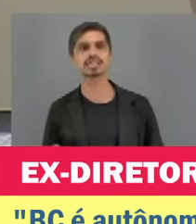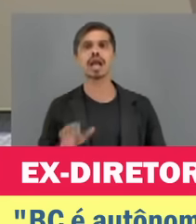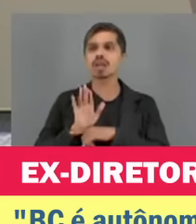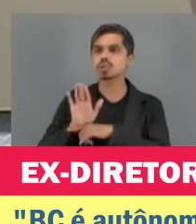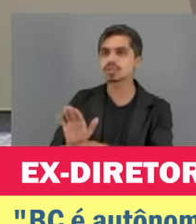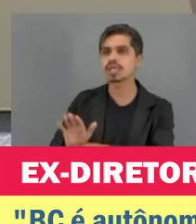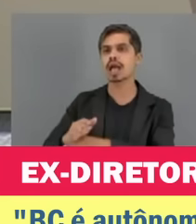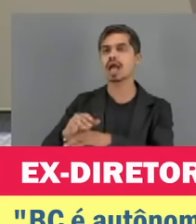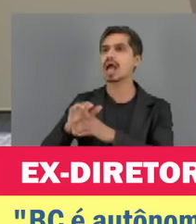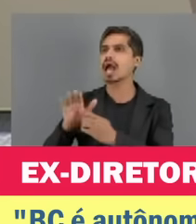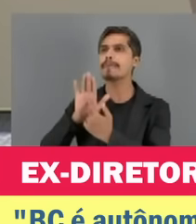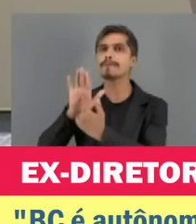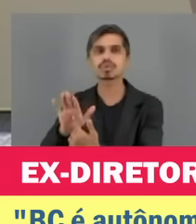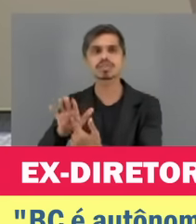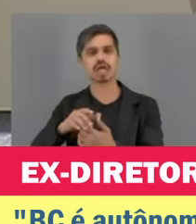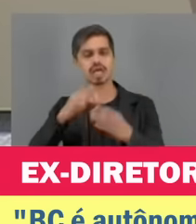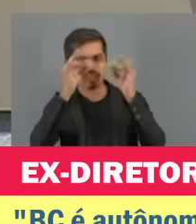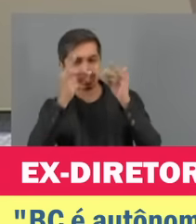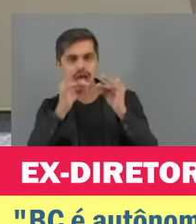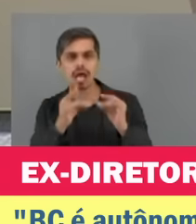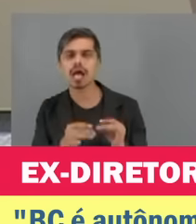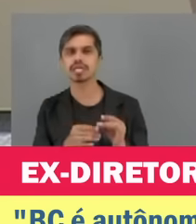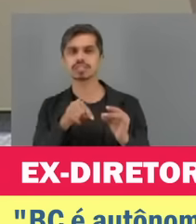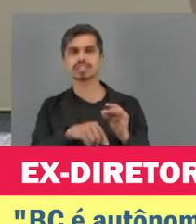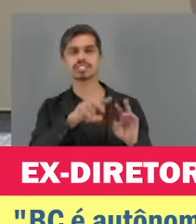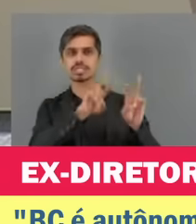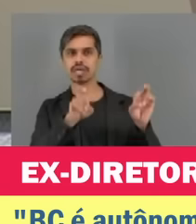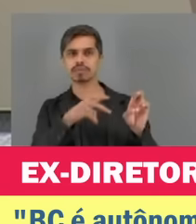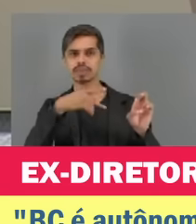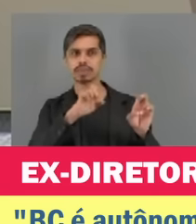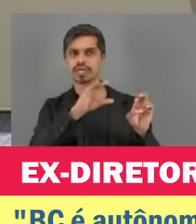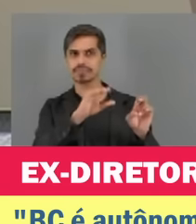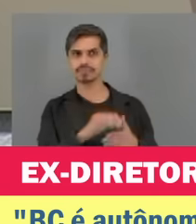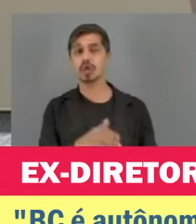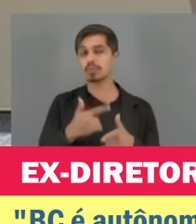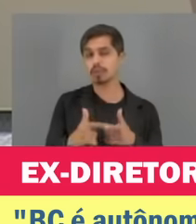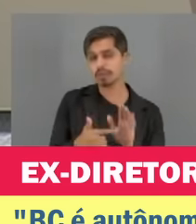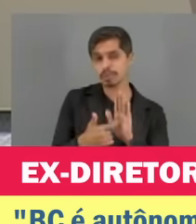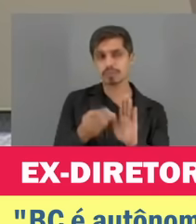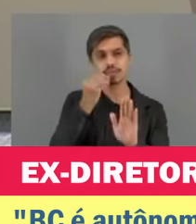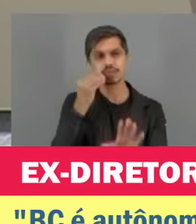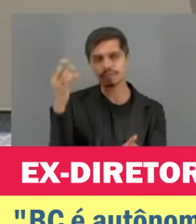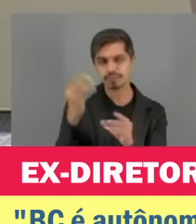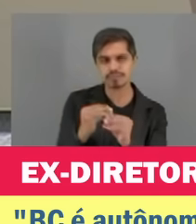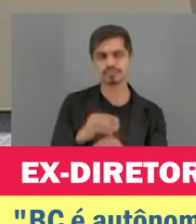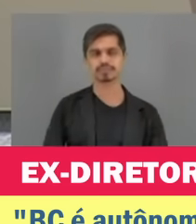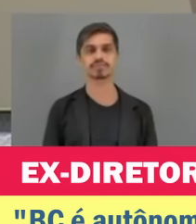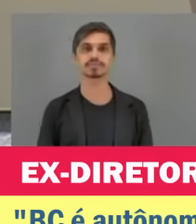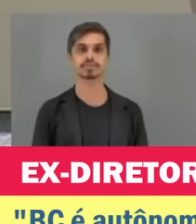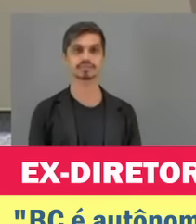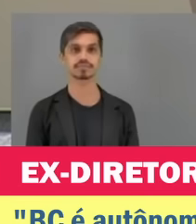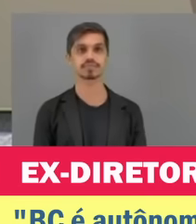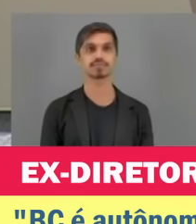destrinchar essa matéria ampla e complexa que a PEC procura abarcar. Né? Quais são os problemas? Eu vou tentar ser sintético para ficar dentro do tempo que o senador me